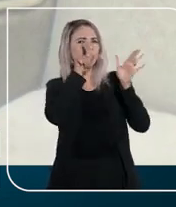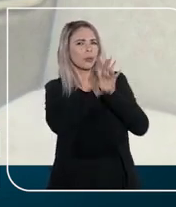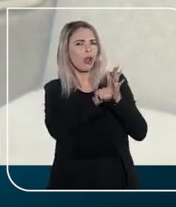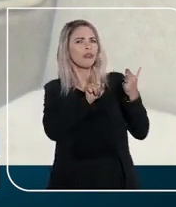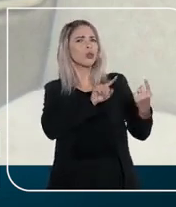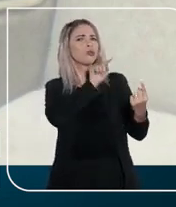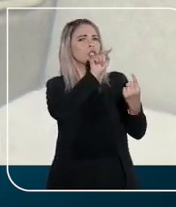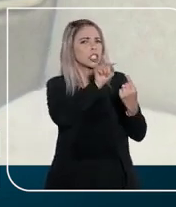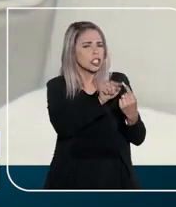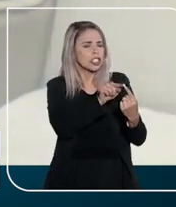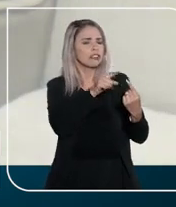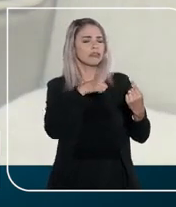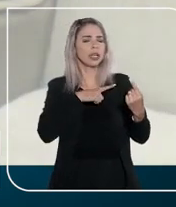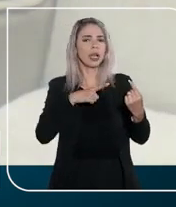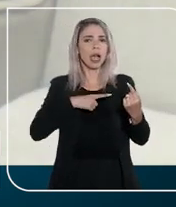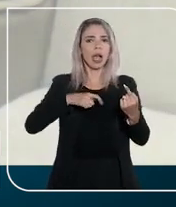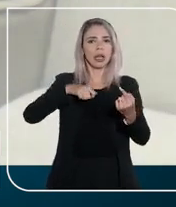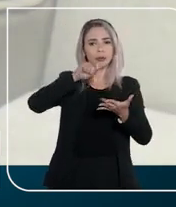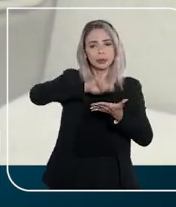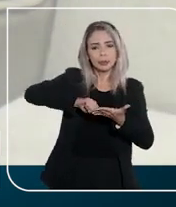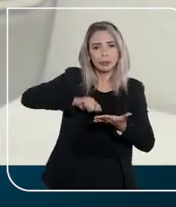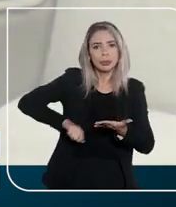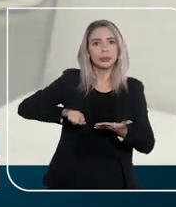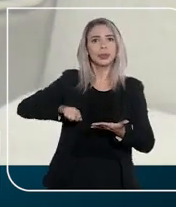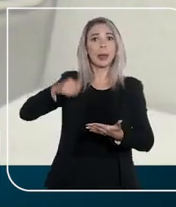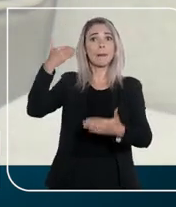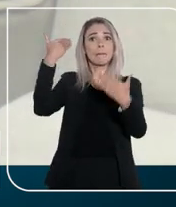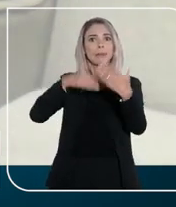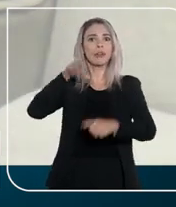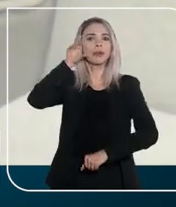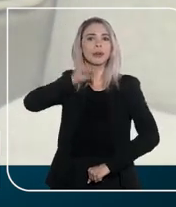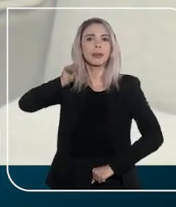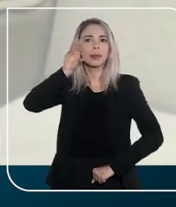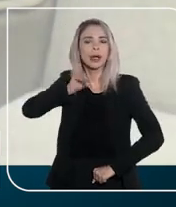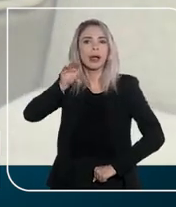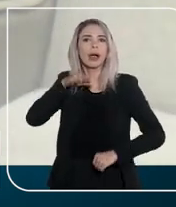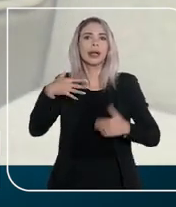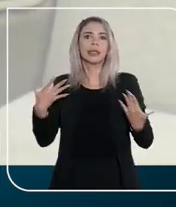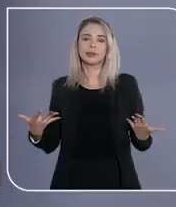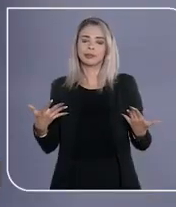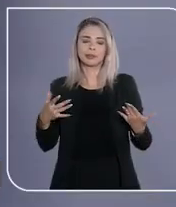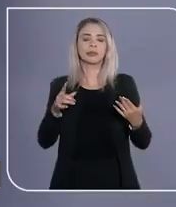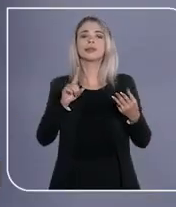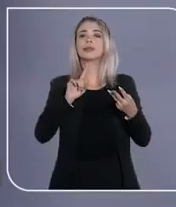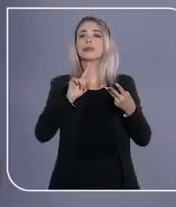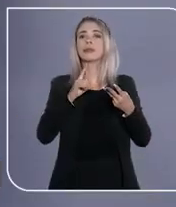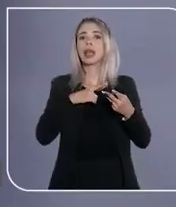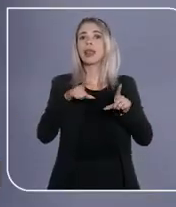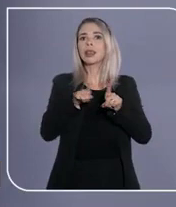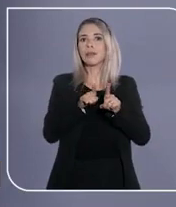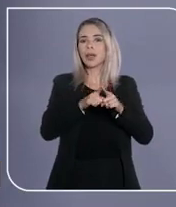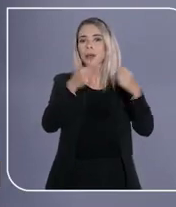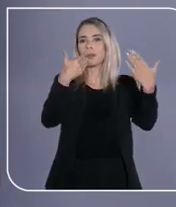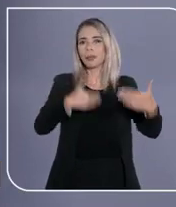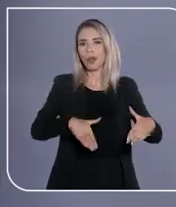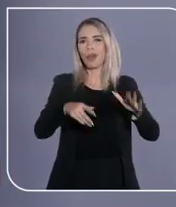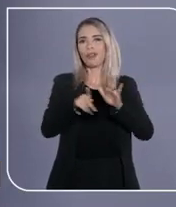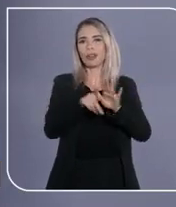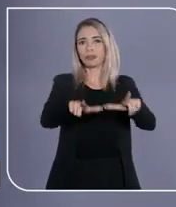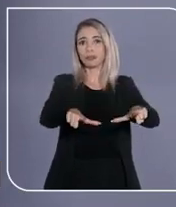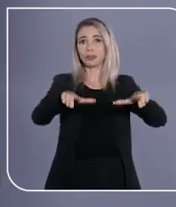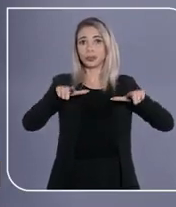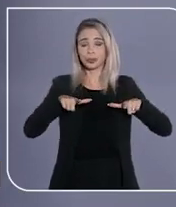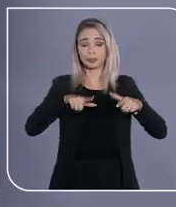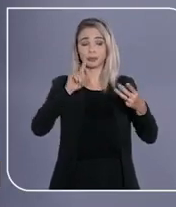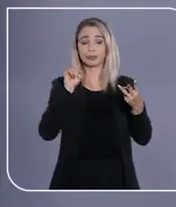discursivas, provas práticas, provas orais. Também na fase de títulos, E o terceiro grande momento de